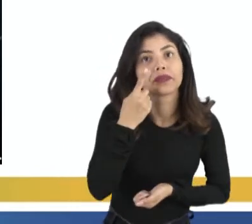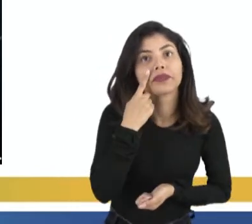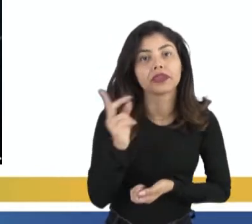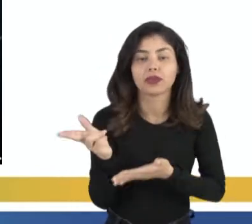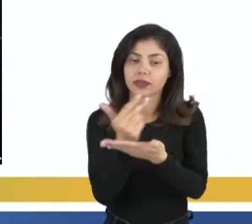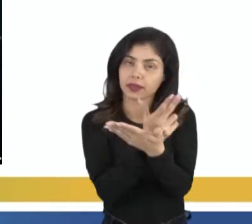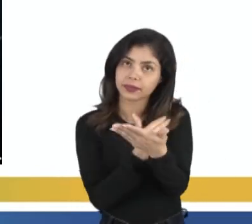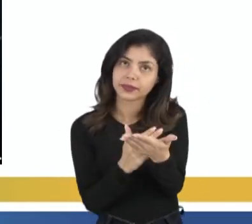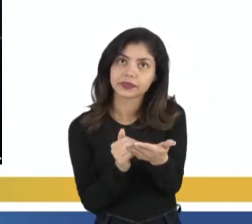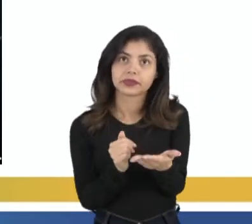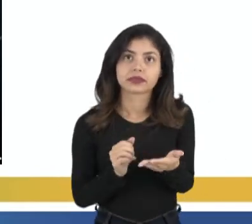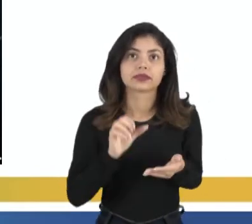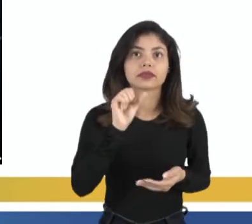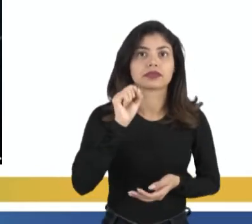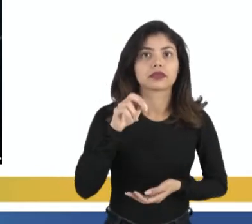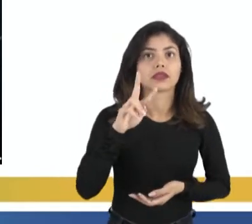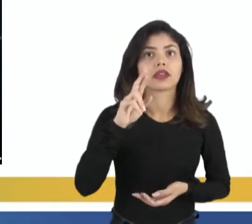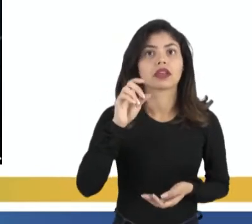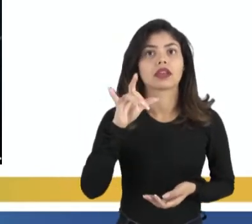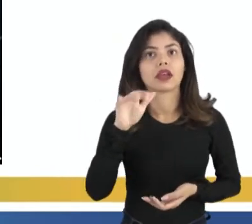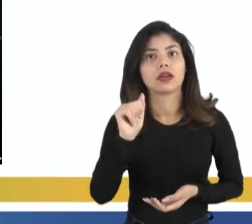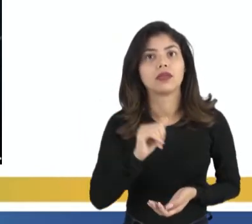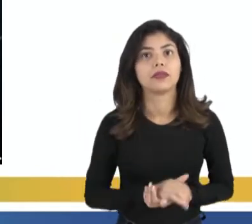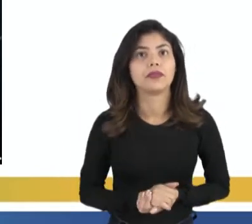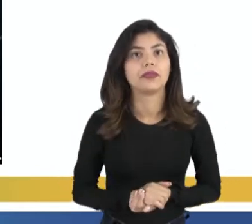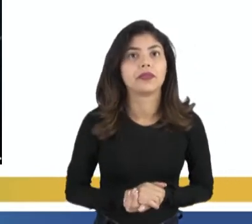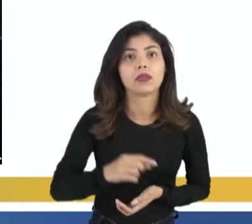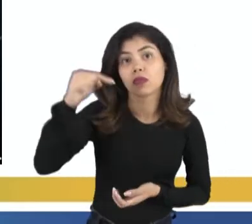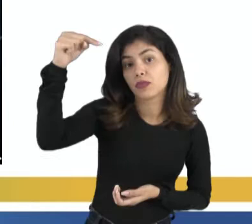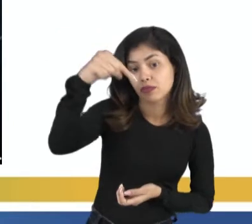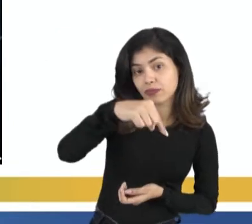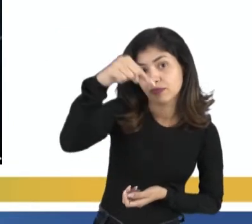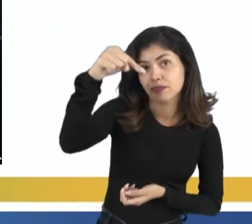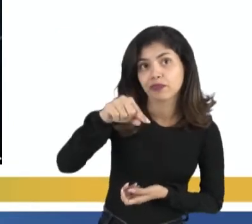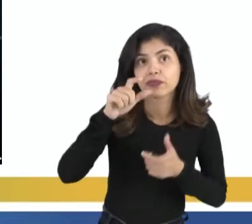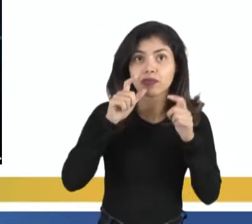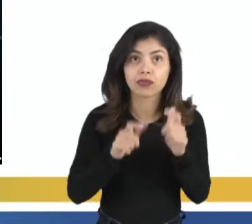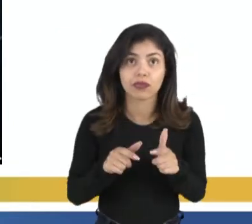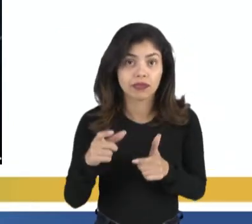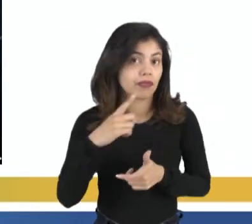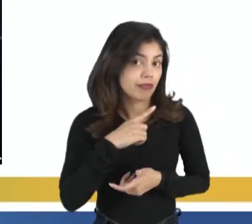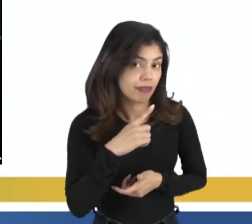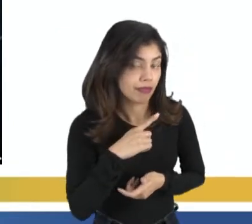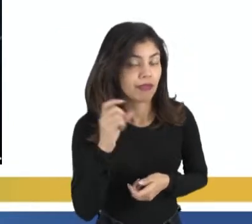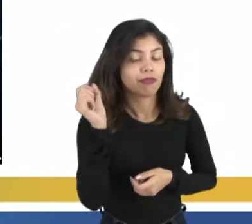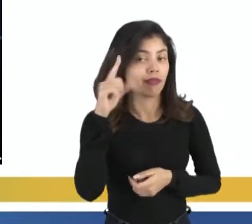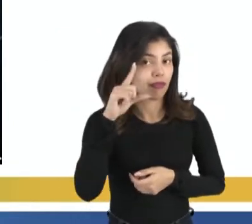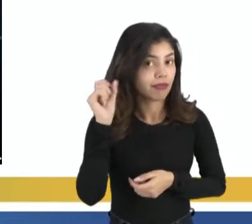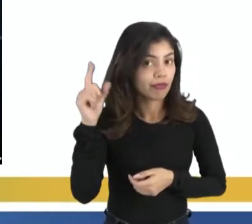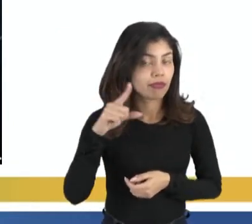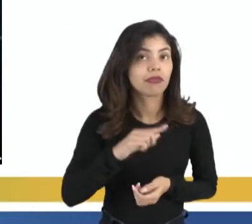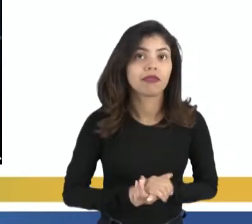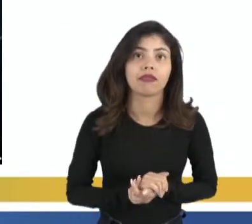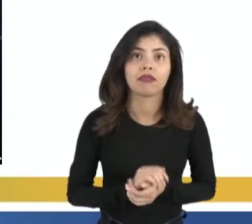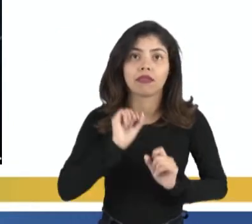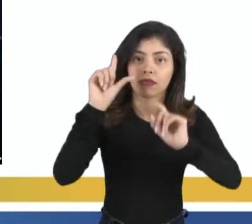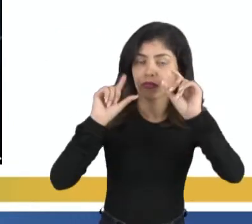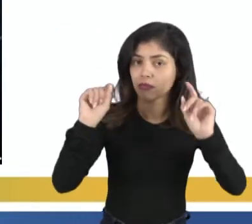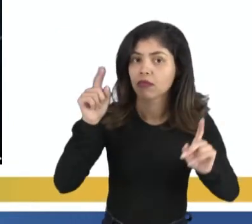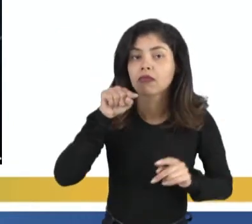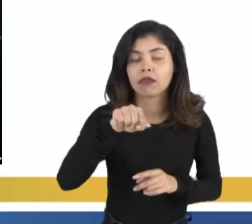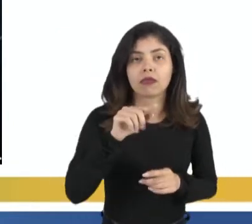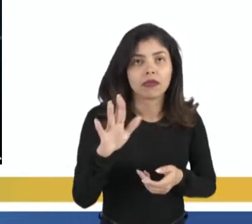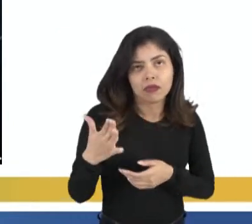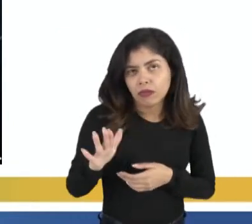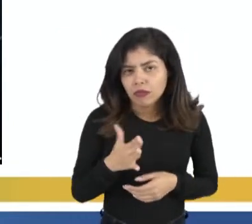pode ir aí pelo desenho e ali ó onde está a setinha vermelha é onde está essa estrela né ela tá